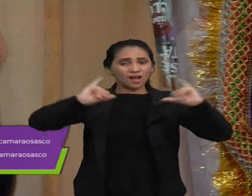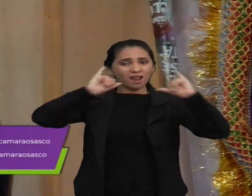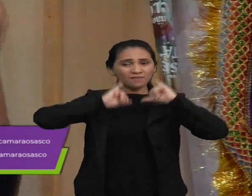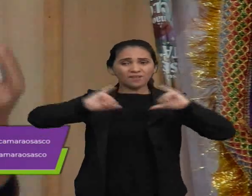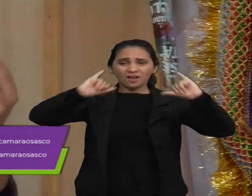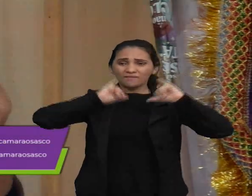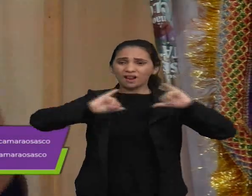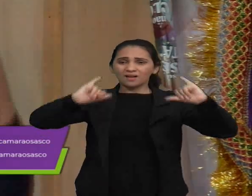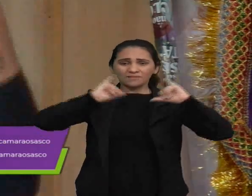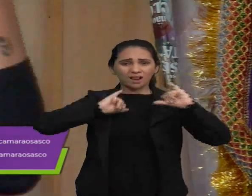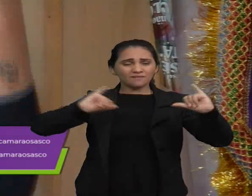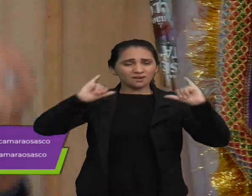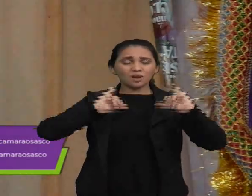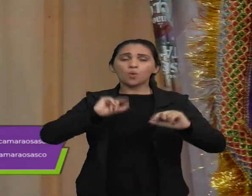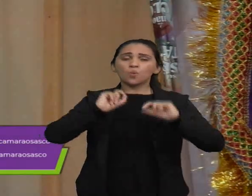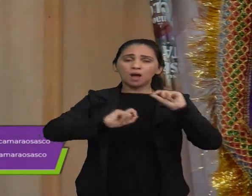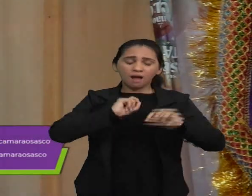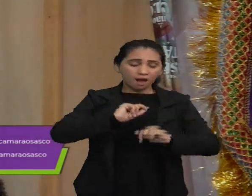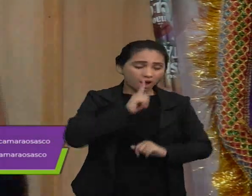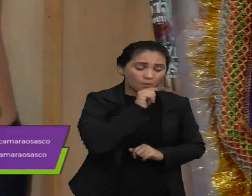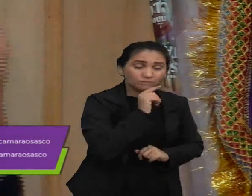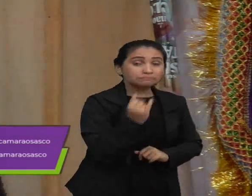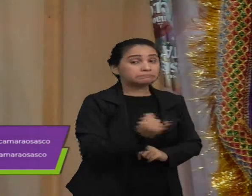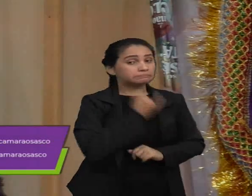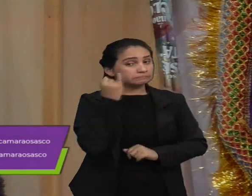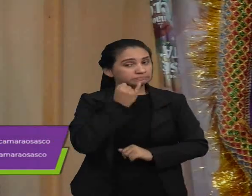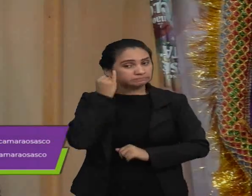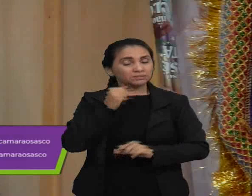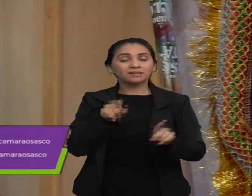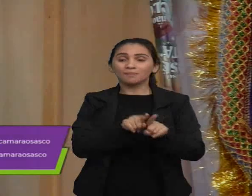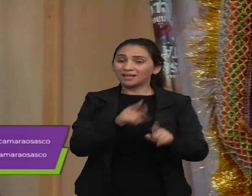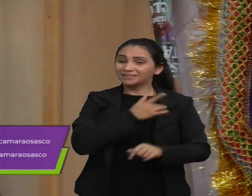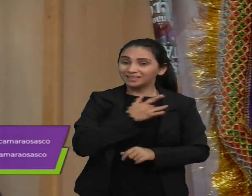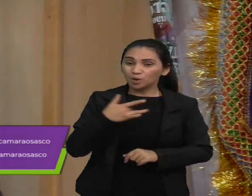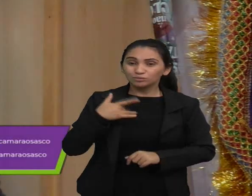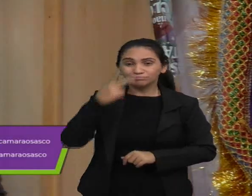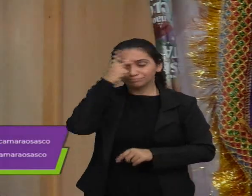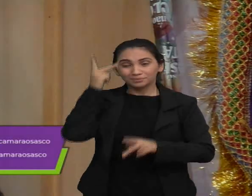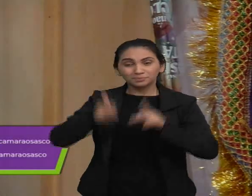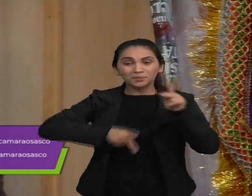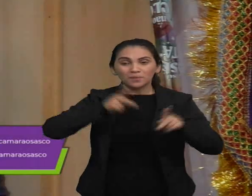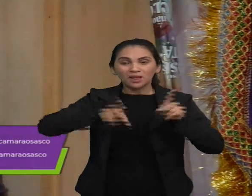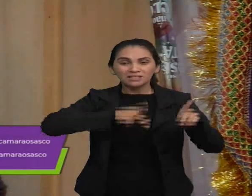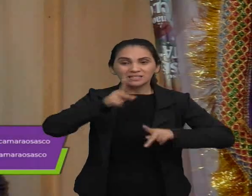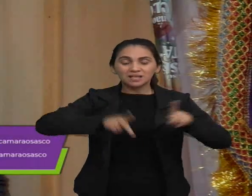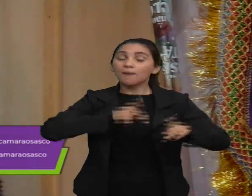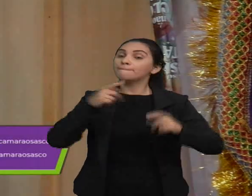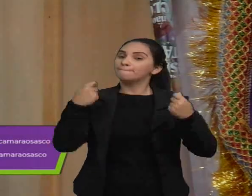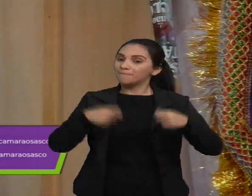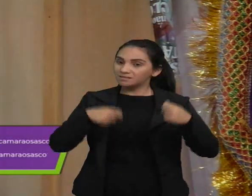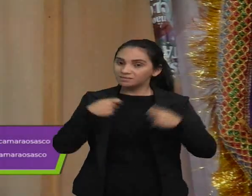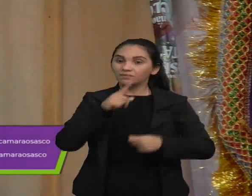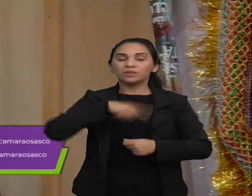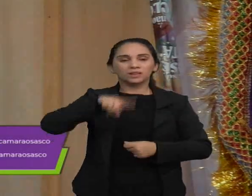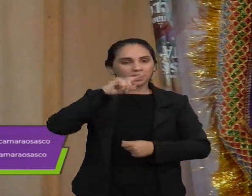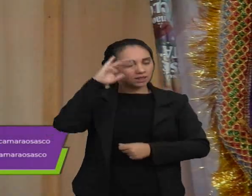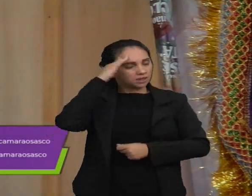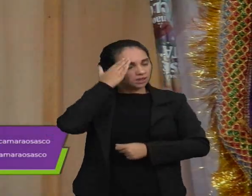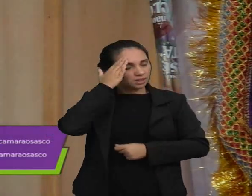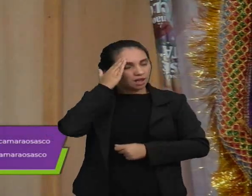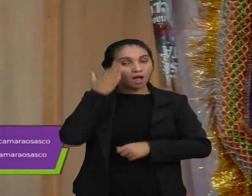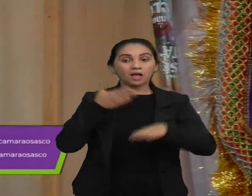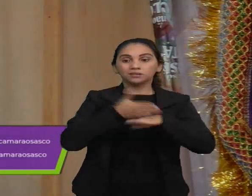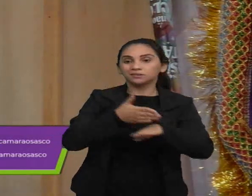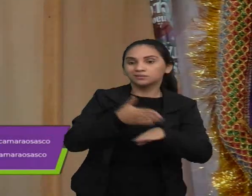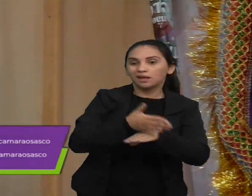qualidade da água da distribuição do serviço na saúde da população e a gente tem que deixar isso explícito para que todos tenham